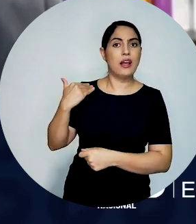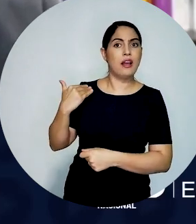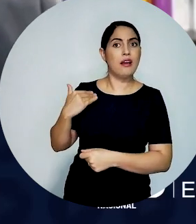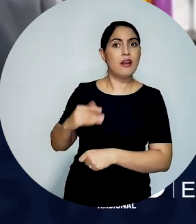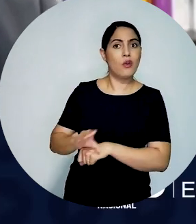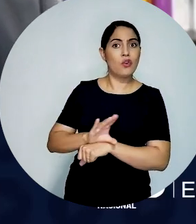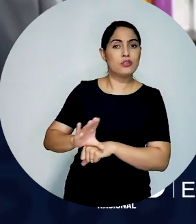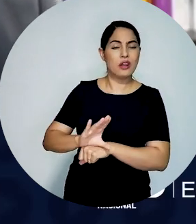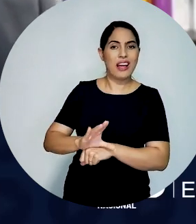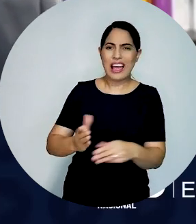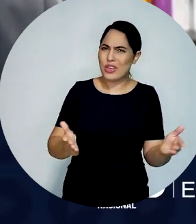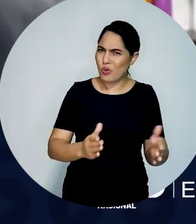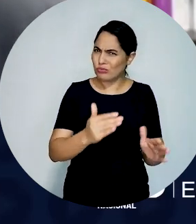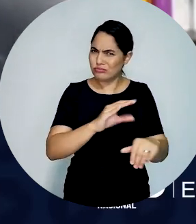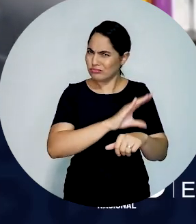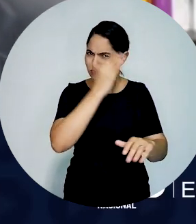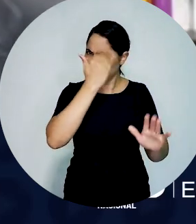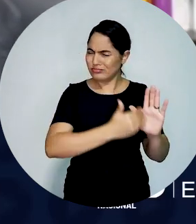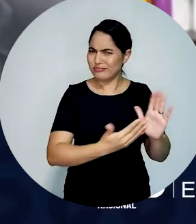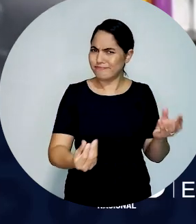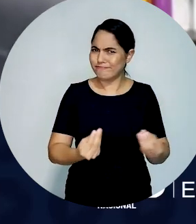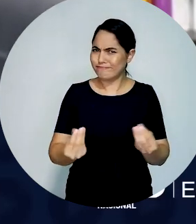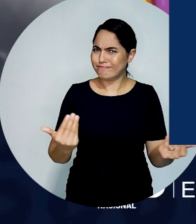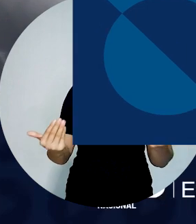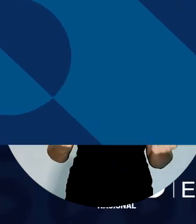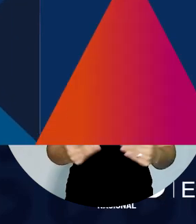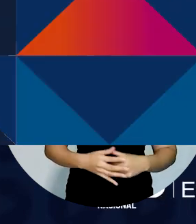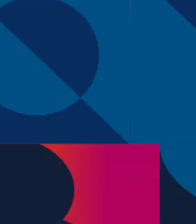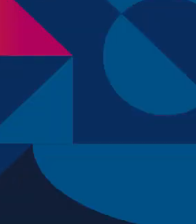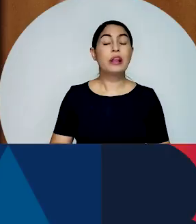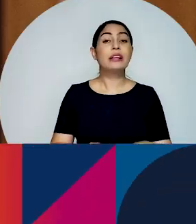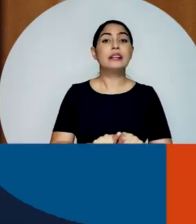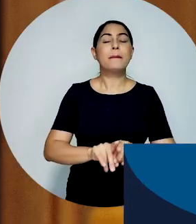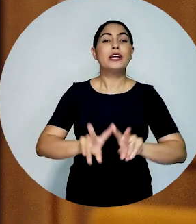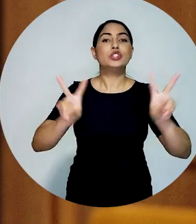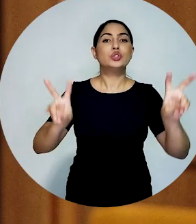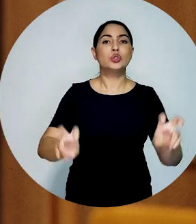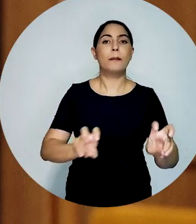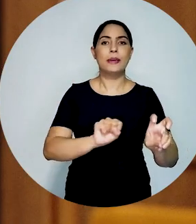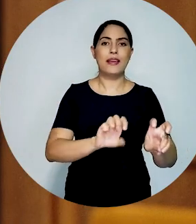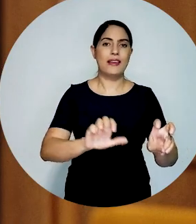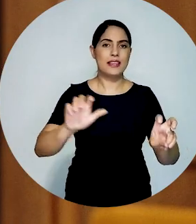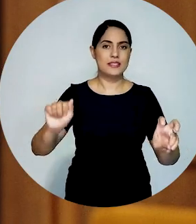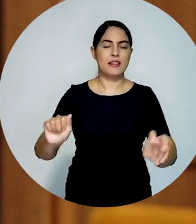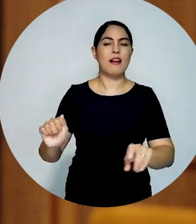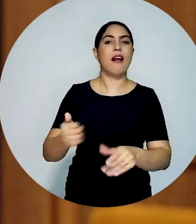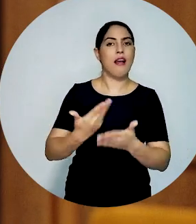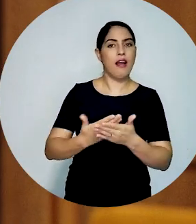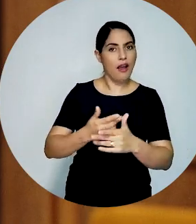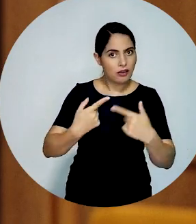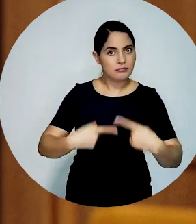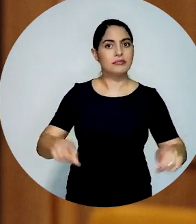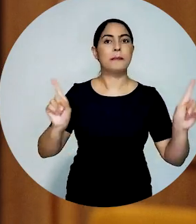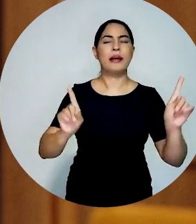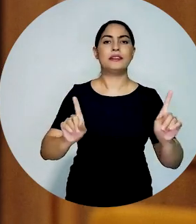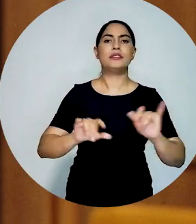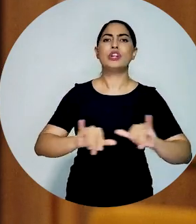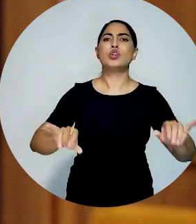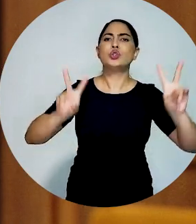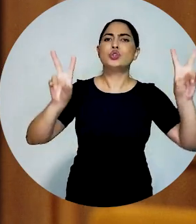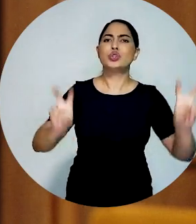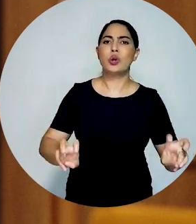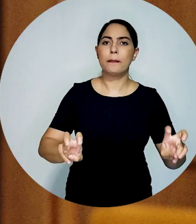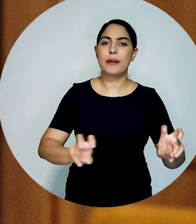estavam vigentes há 20, 22, 25 anos. Ainda falando em aula aberta da pós-graduação em